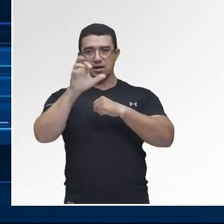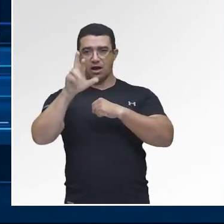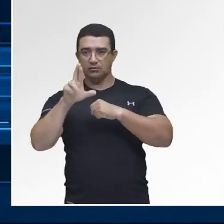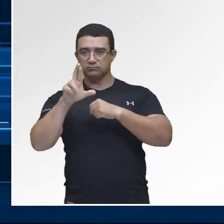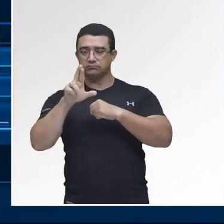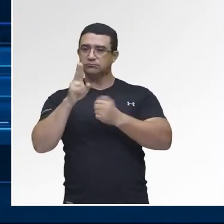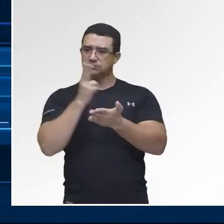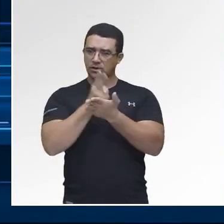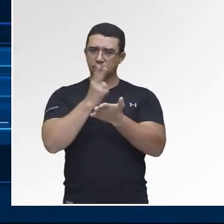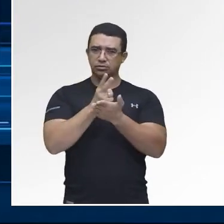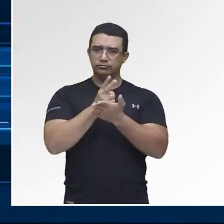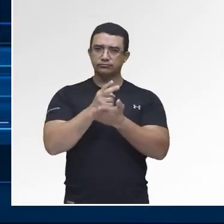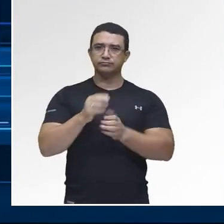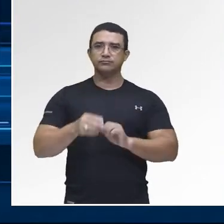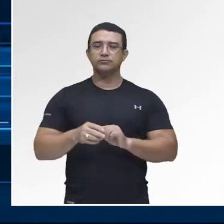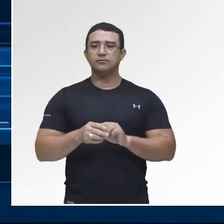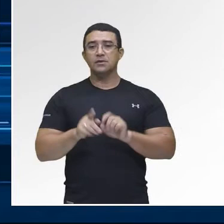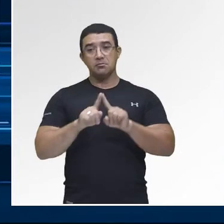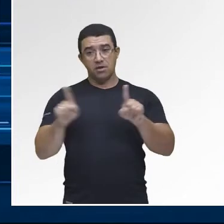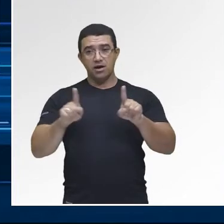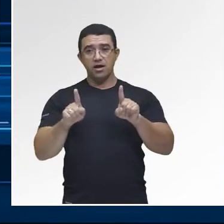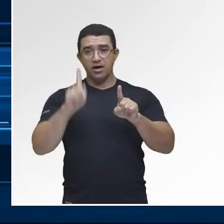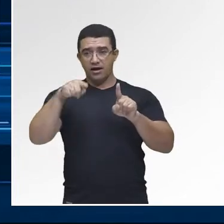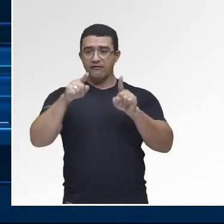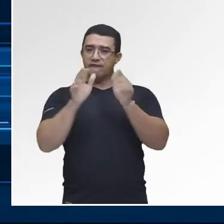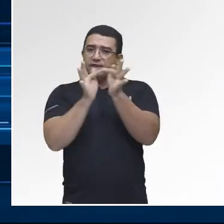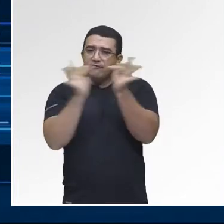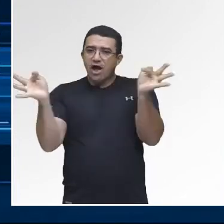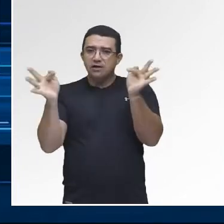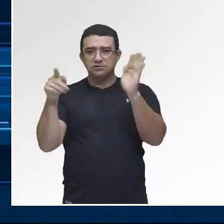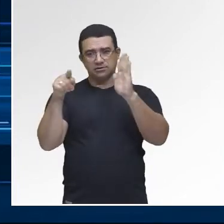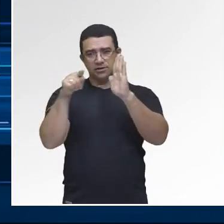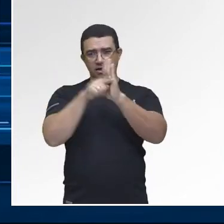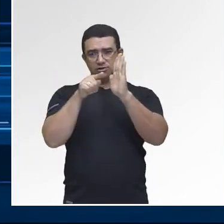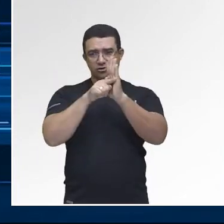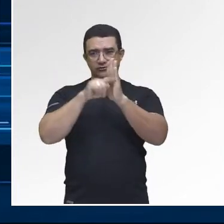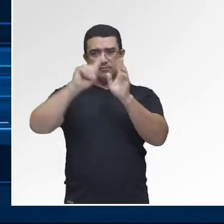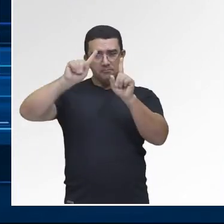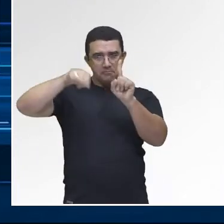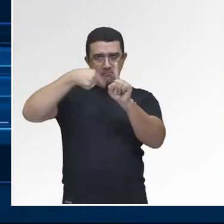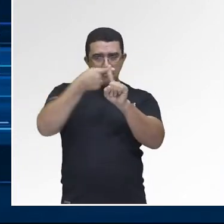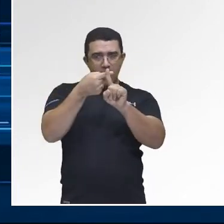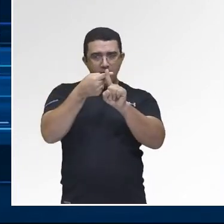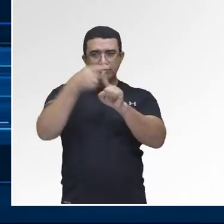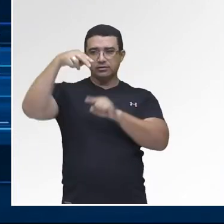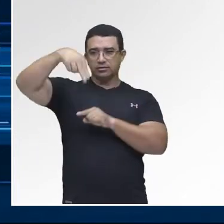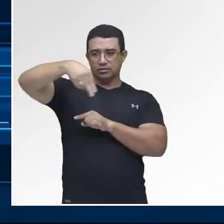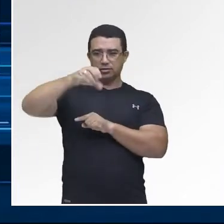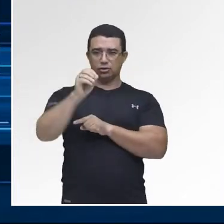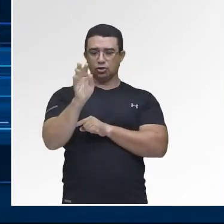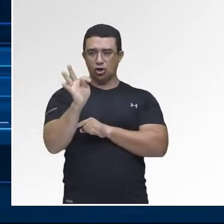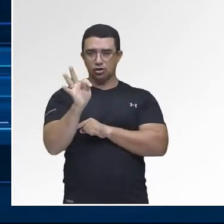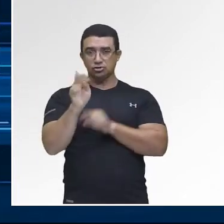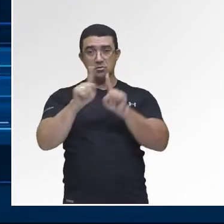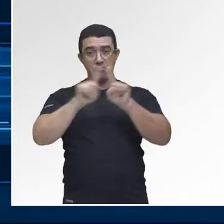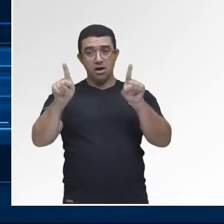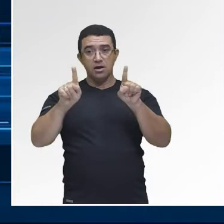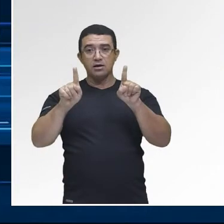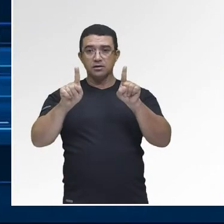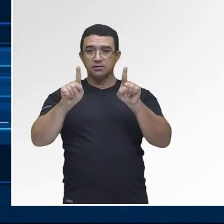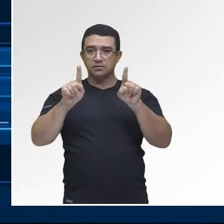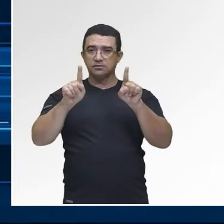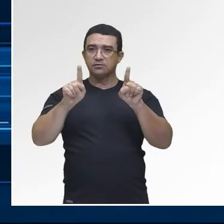sujeito. E, claro, como se trata de uma frase negativa, o not na sequência e depois eu tenho o verbo principal